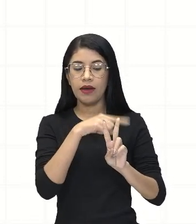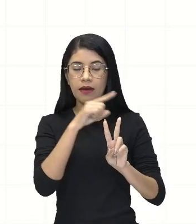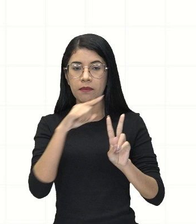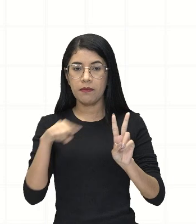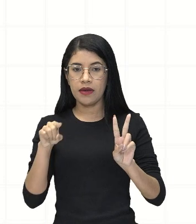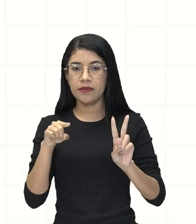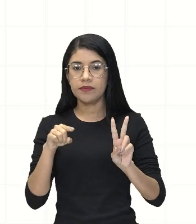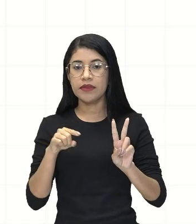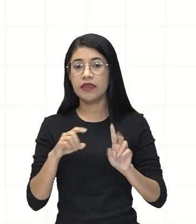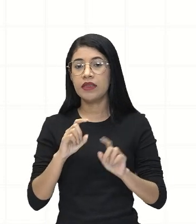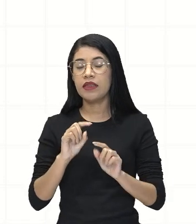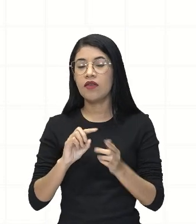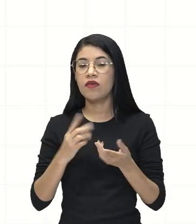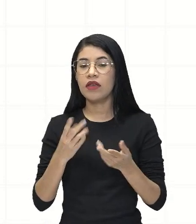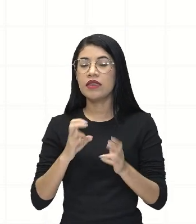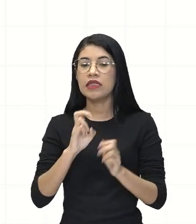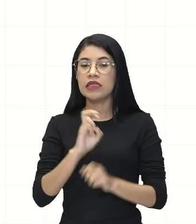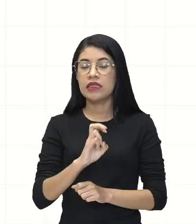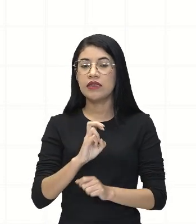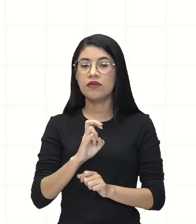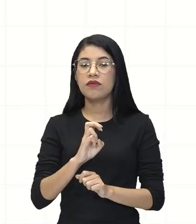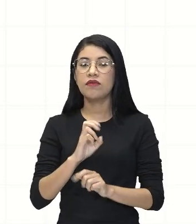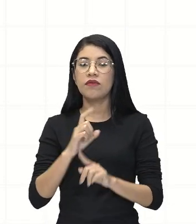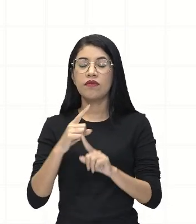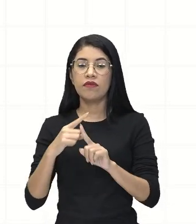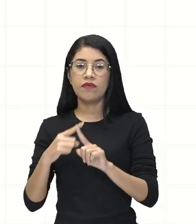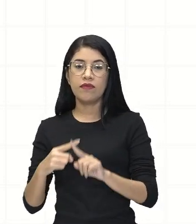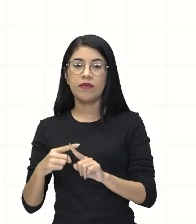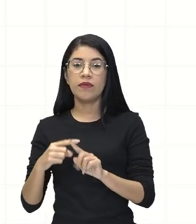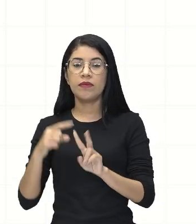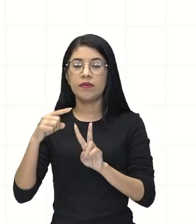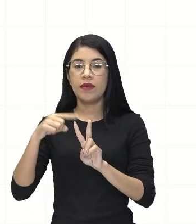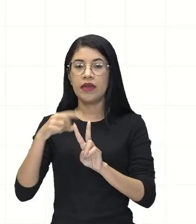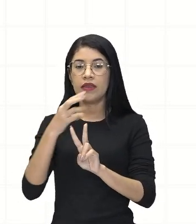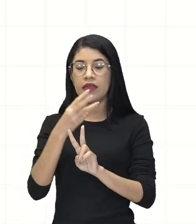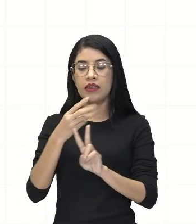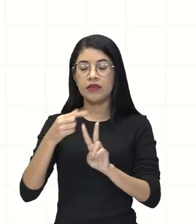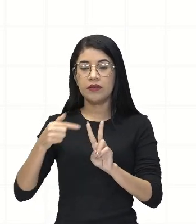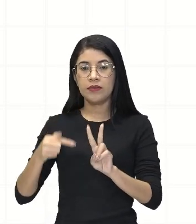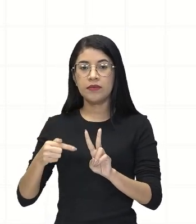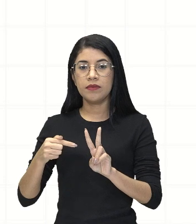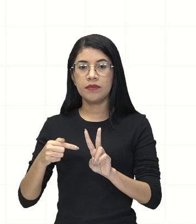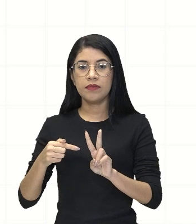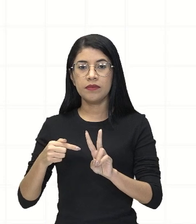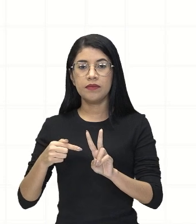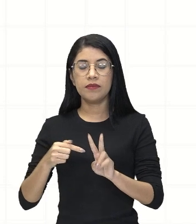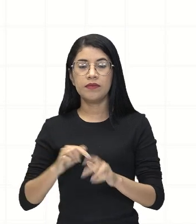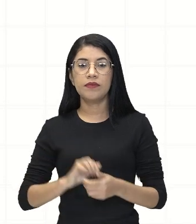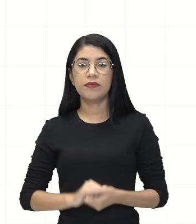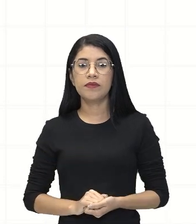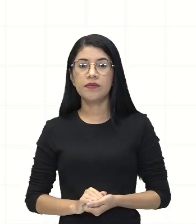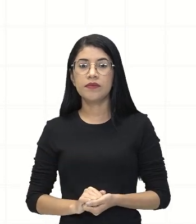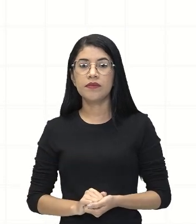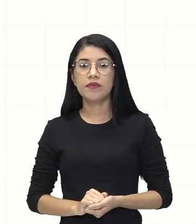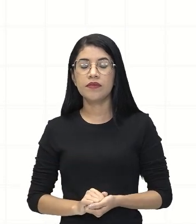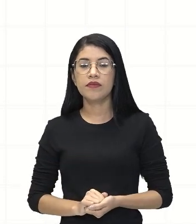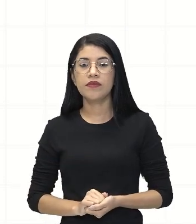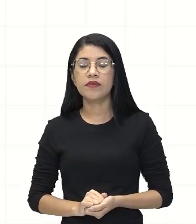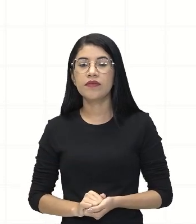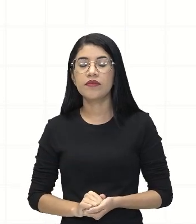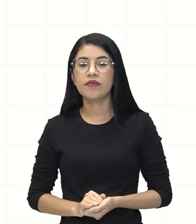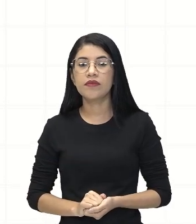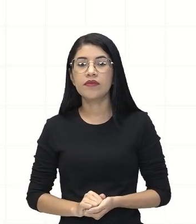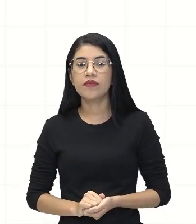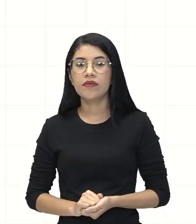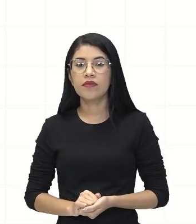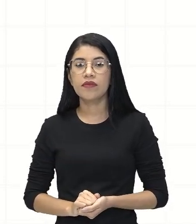5 vezes raiz cúbica de 7. Esse 3 ele tá bem aqui, tá, gente? Aqui na imagem ele não ficou bem